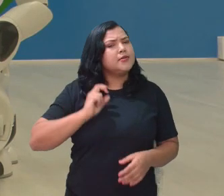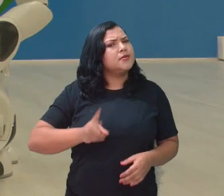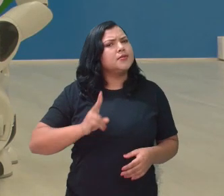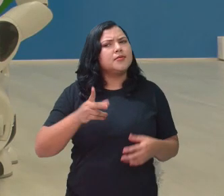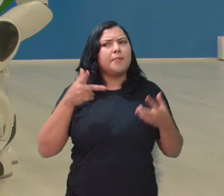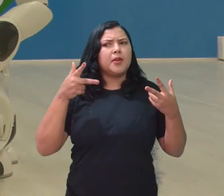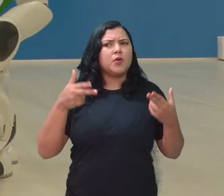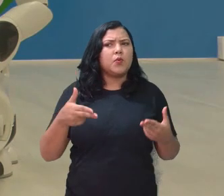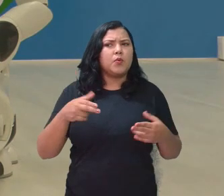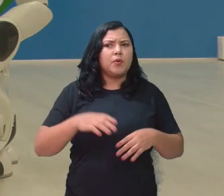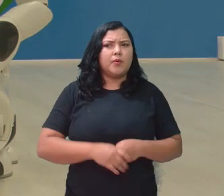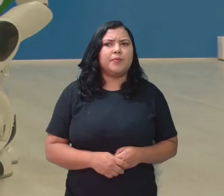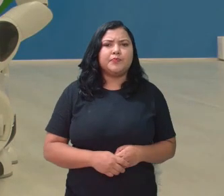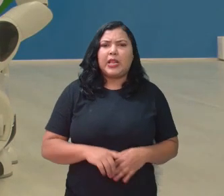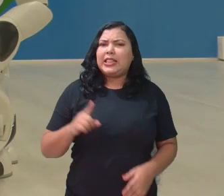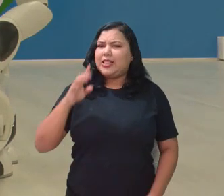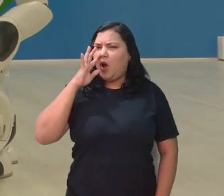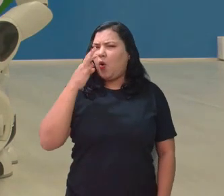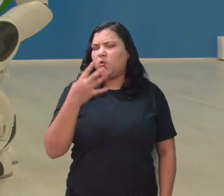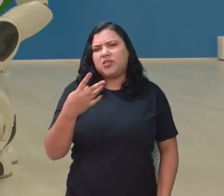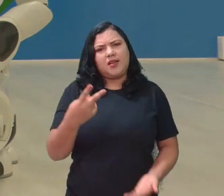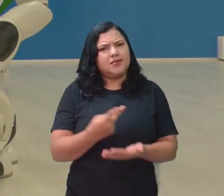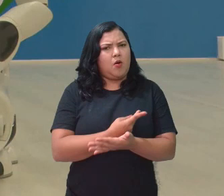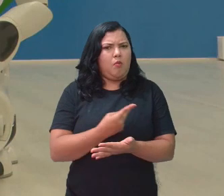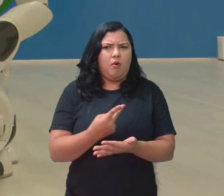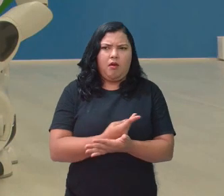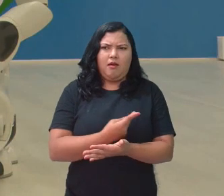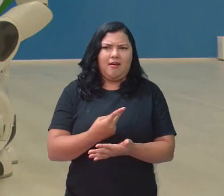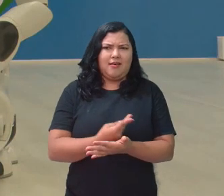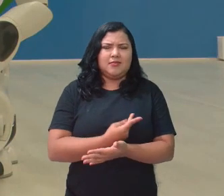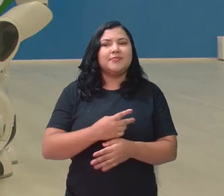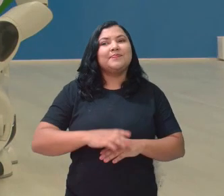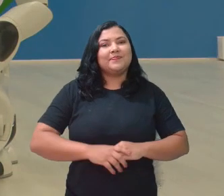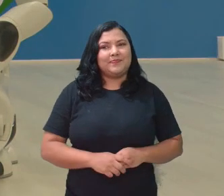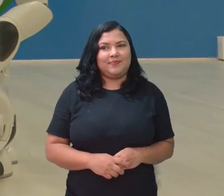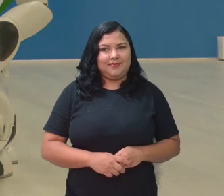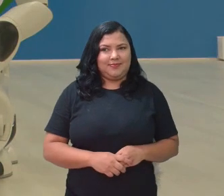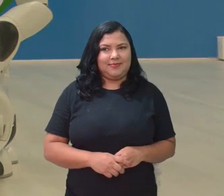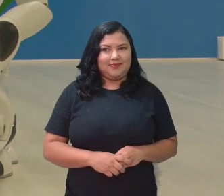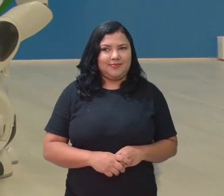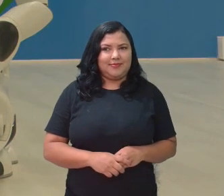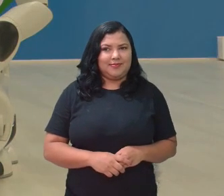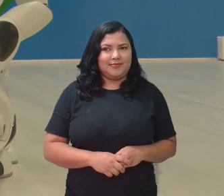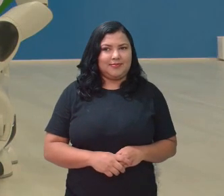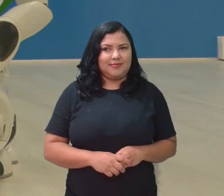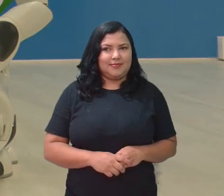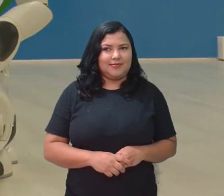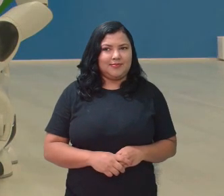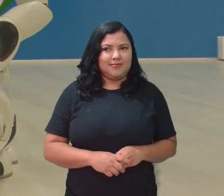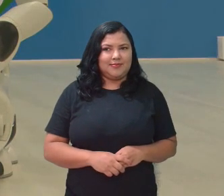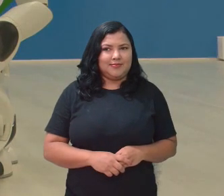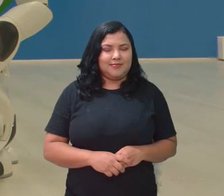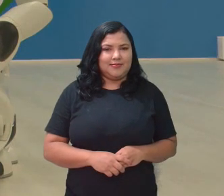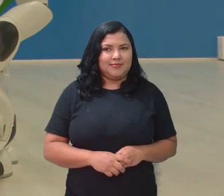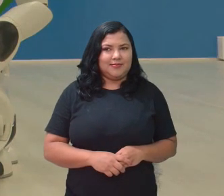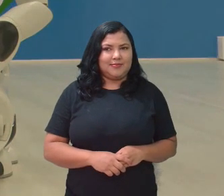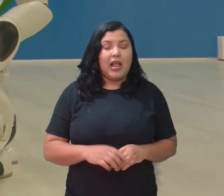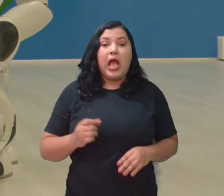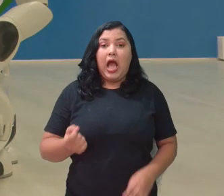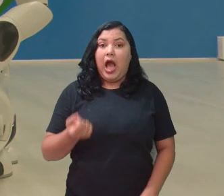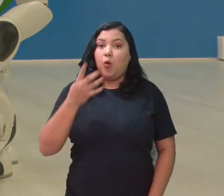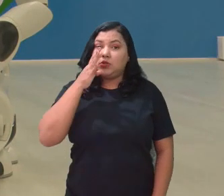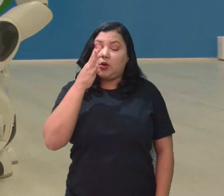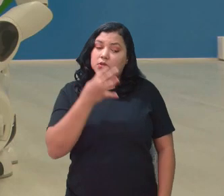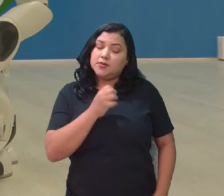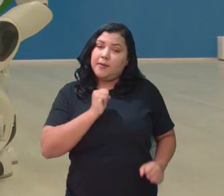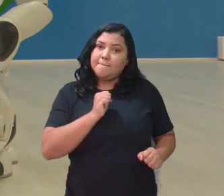um bigode falso não afetou seu caráter ou probidade. A única acusação que se pode